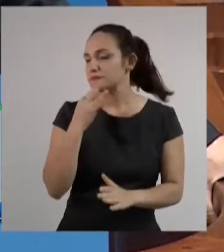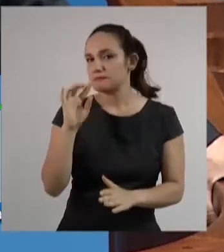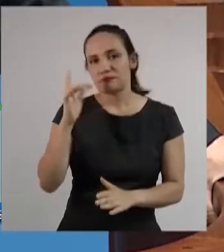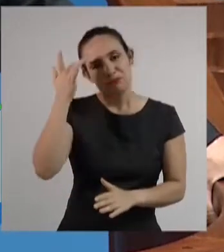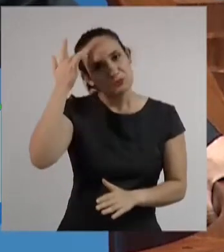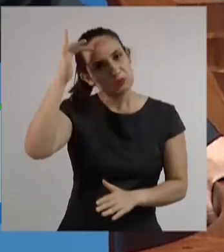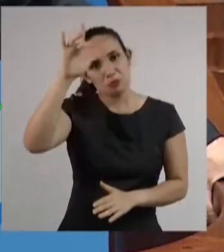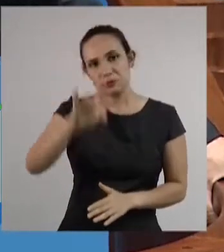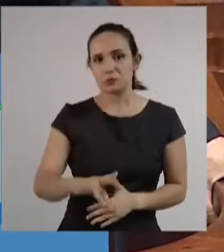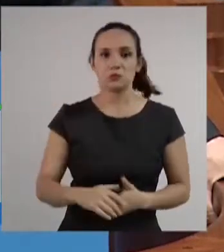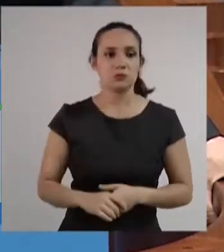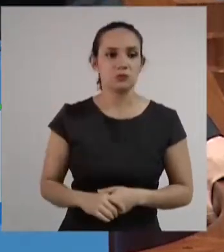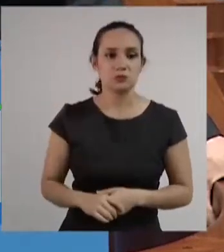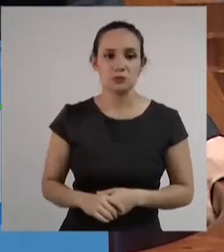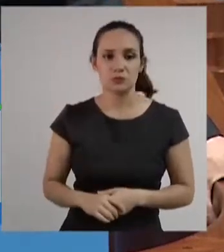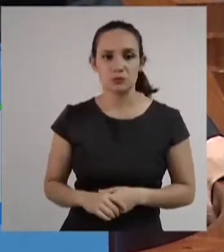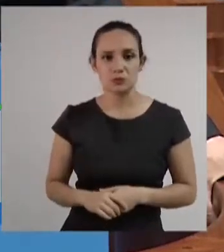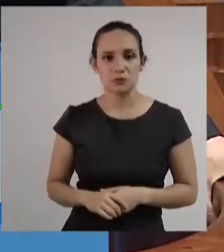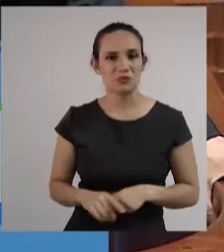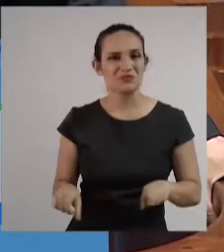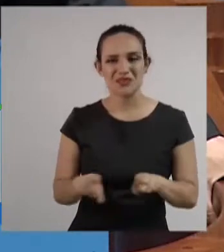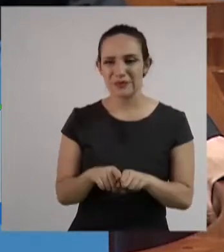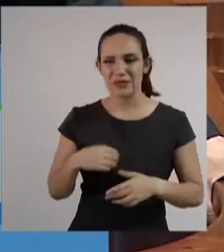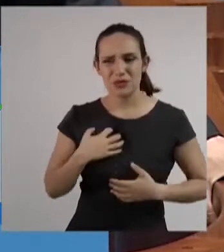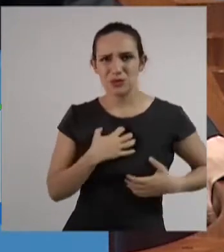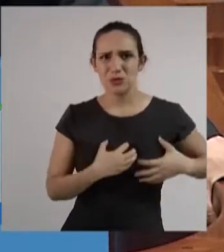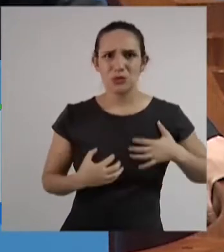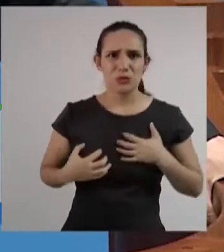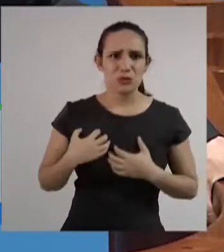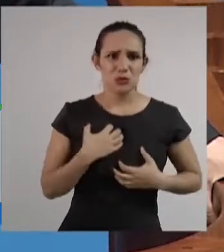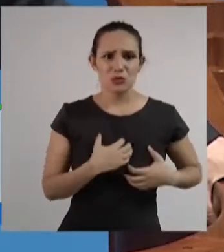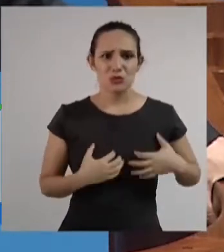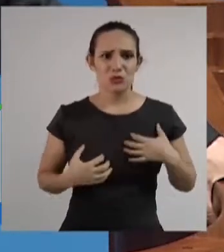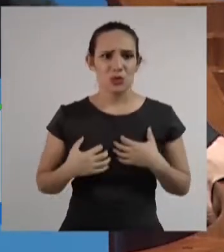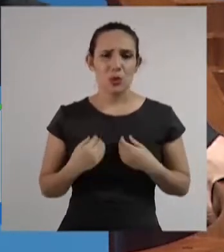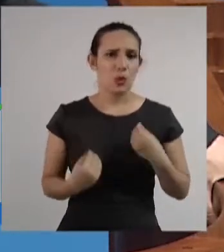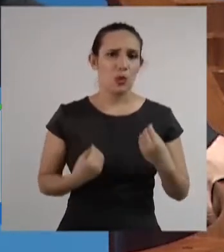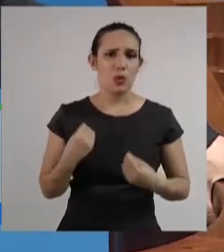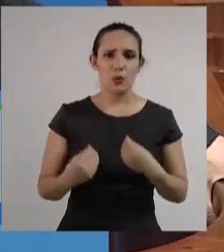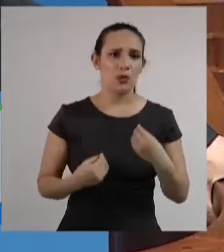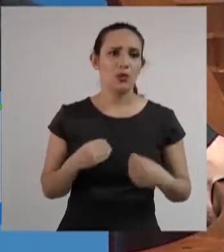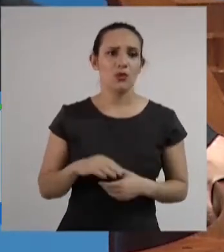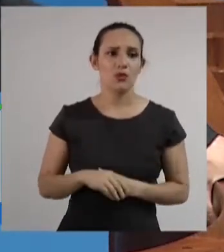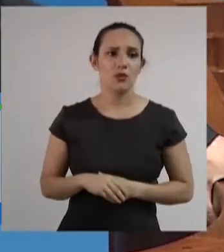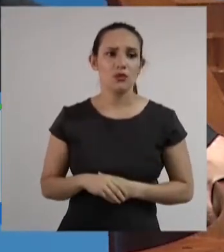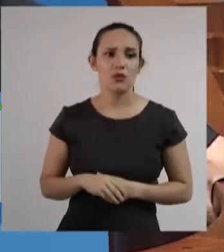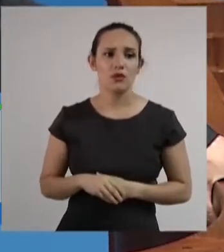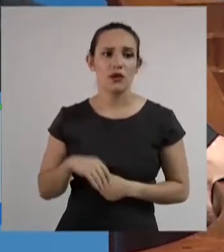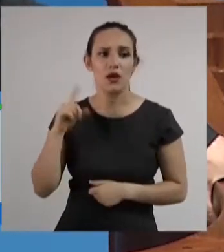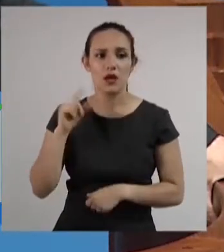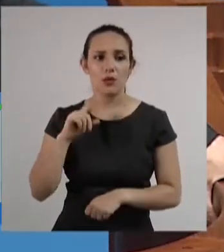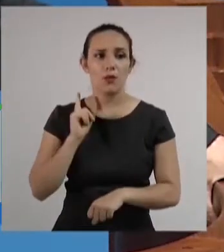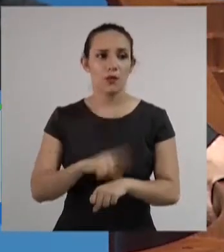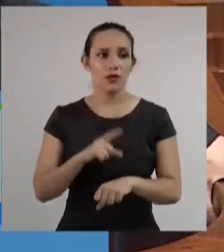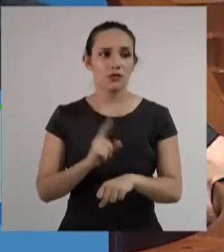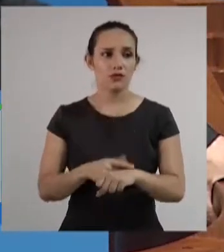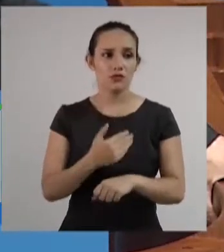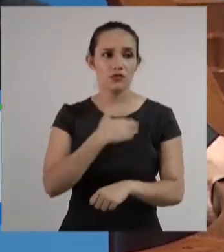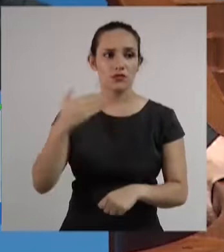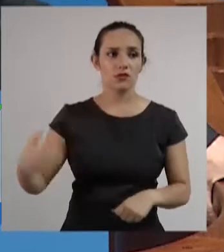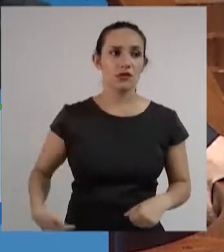desconhecimento e insegurança em relação ao governo que vai